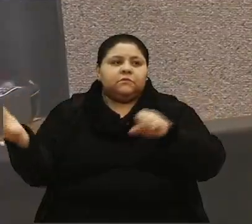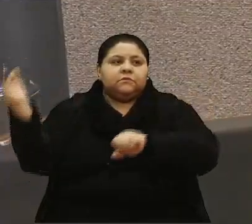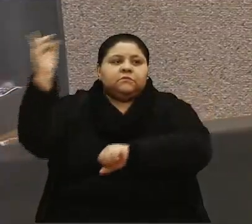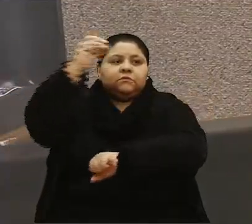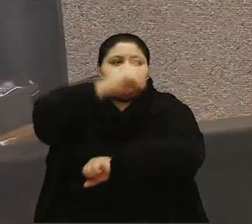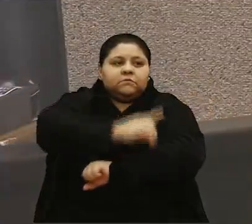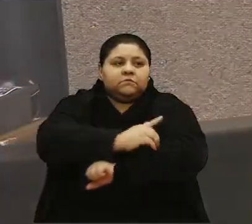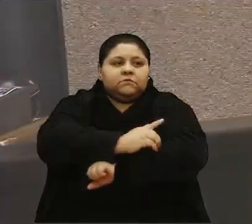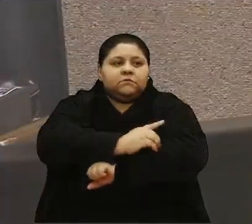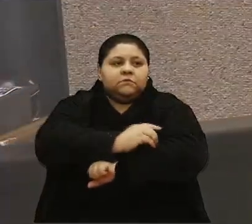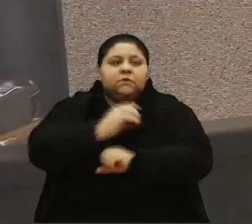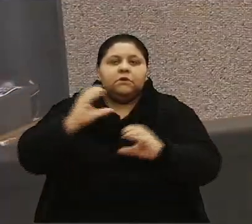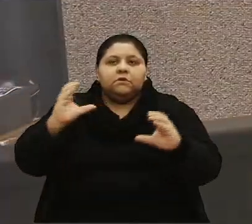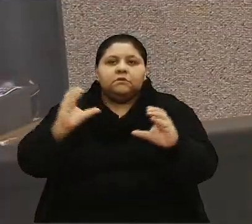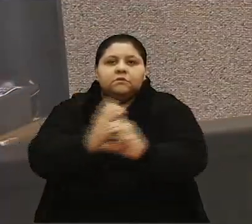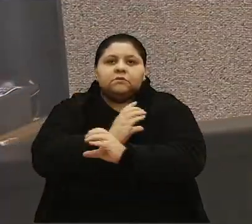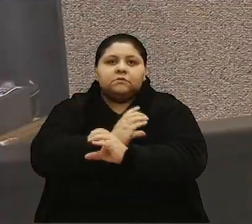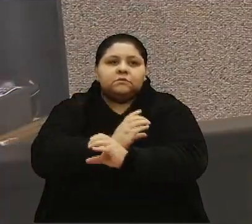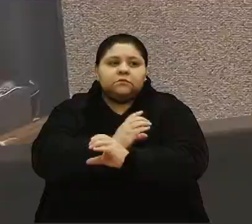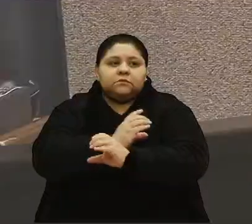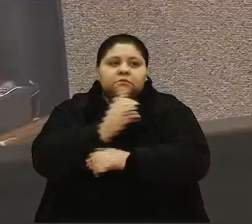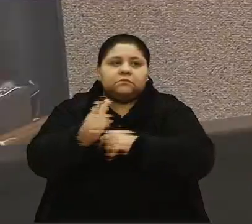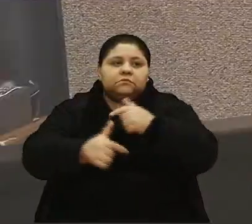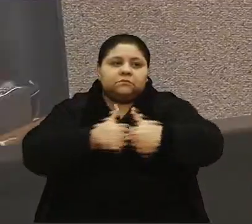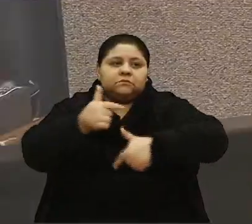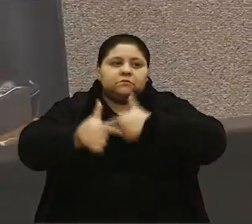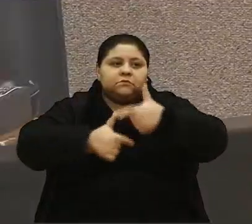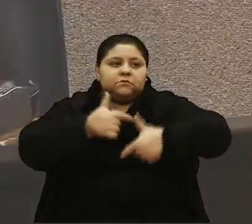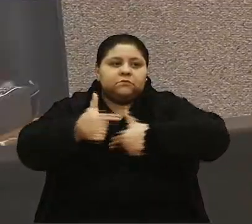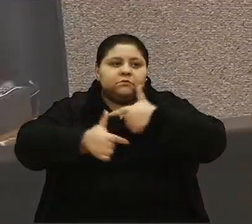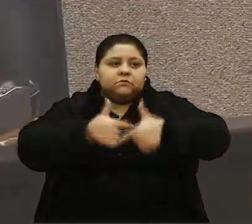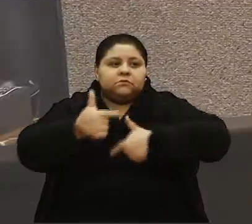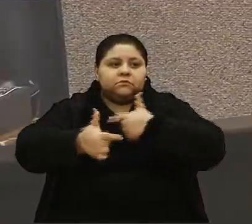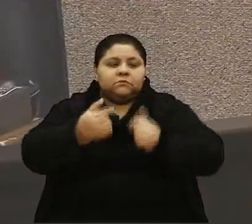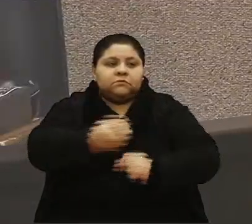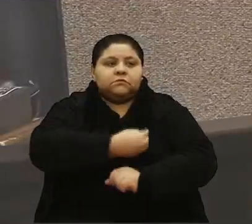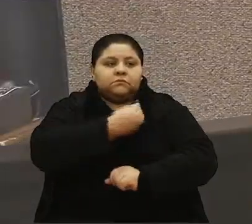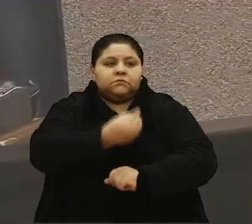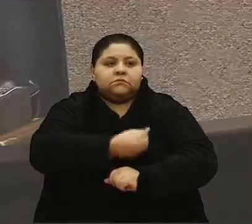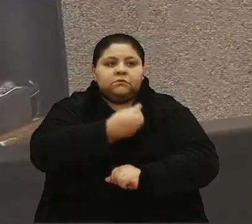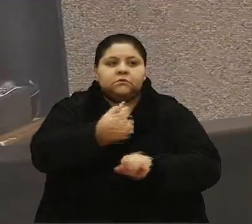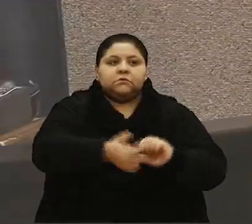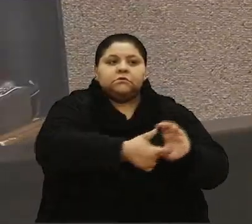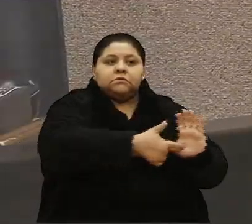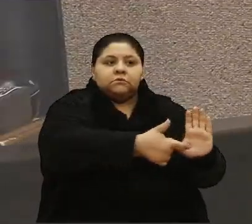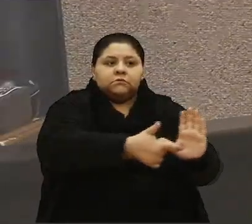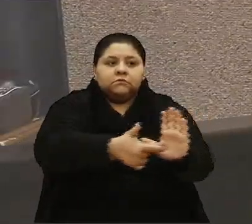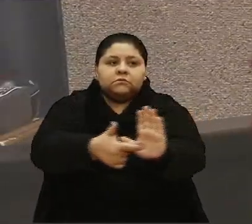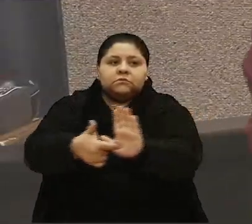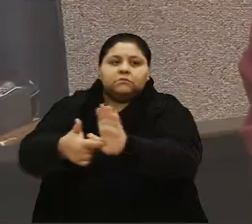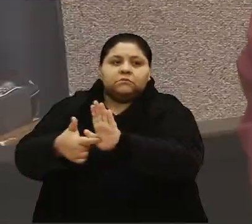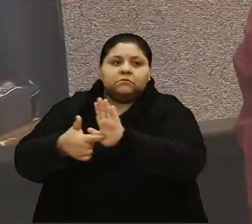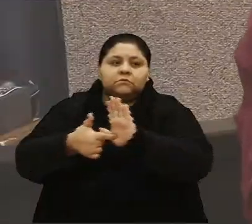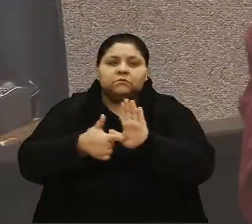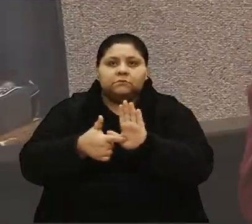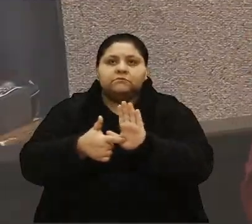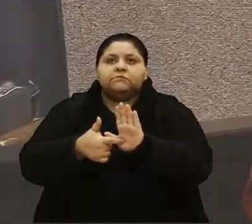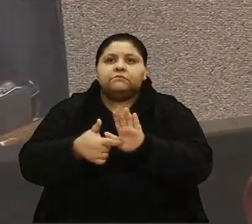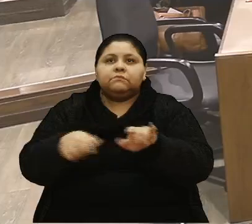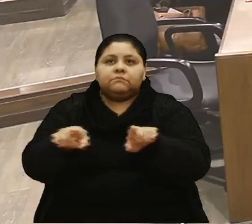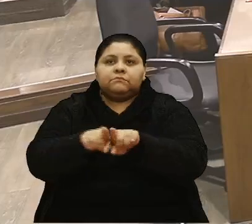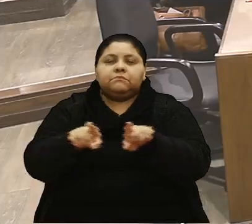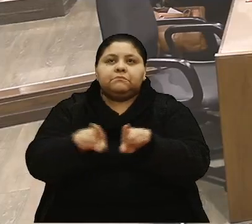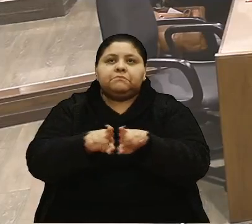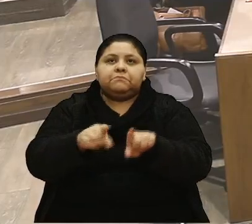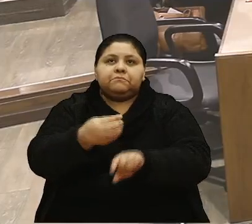por completarem o seu trabalho aí, salvando vidas e promovendo a fé. Era isso, senhor presidente. Muito